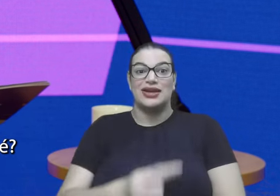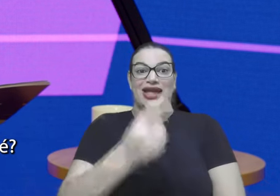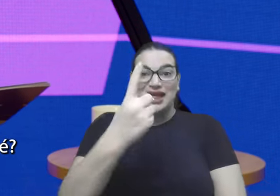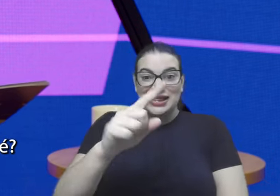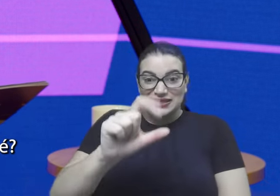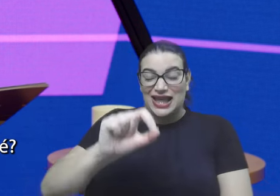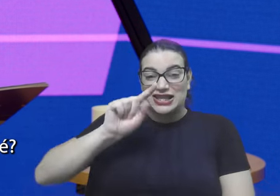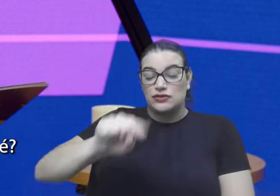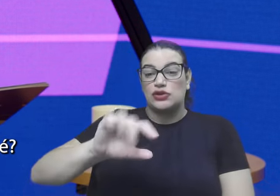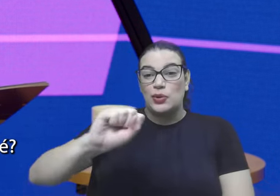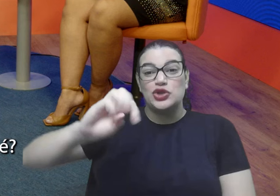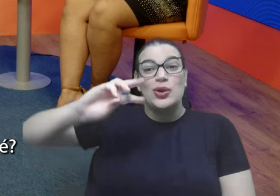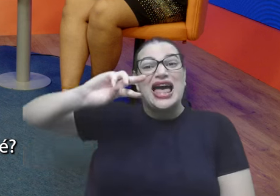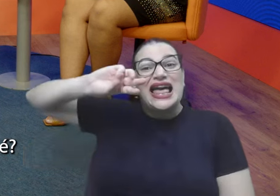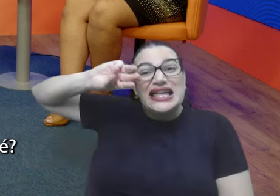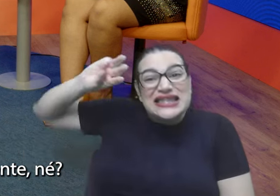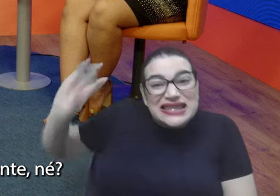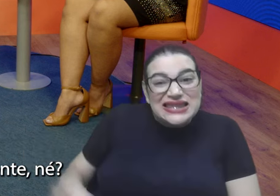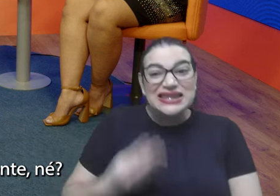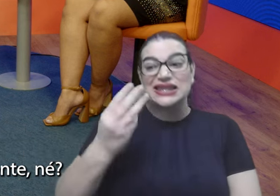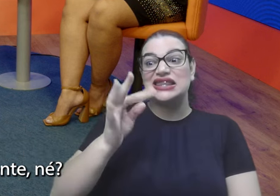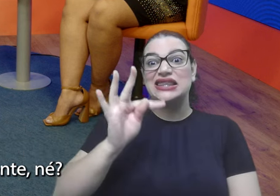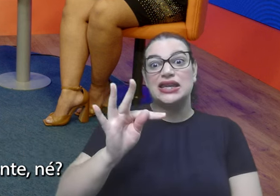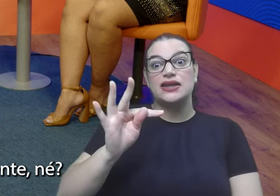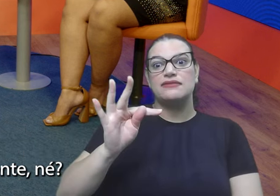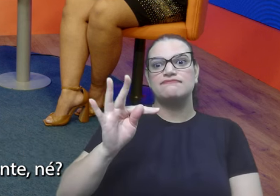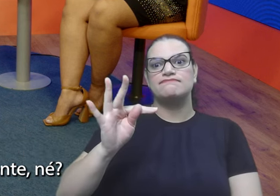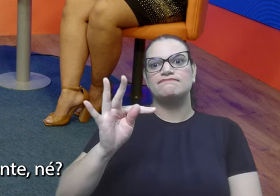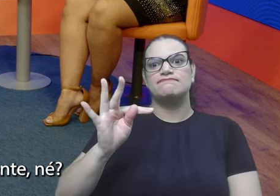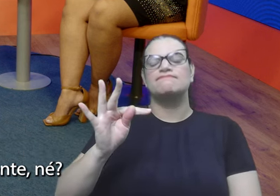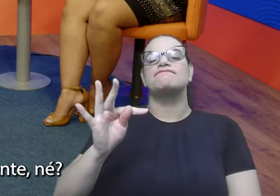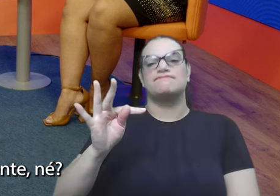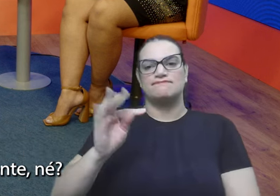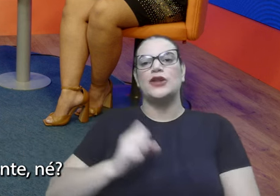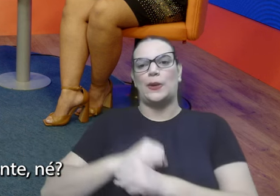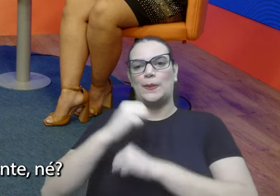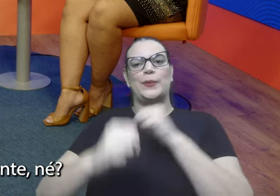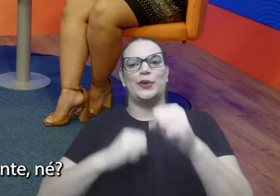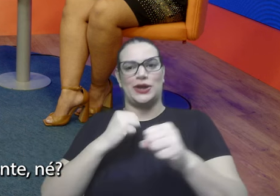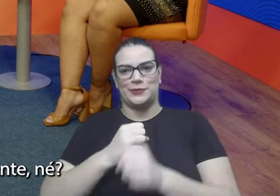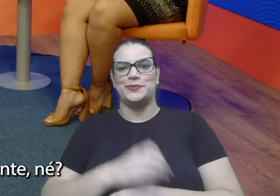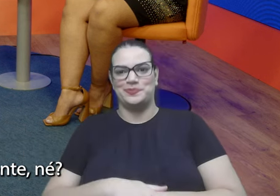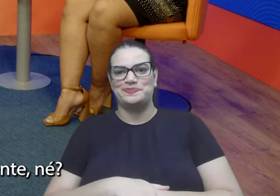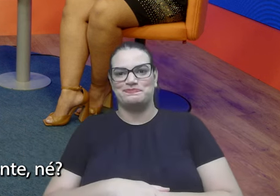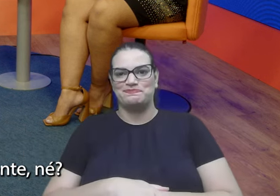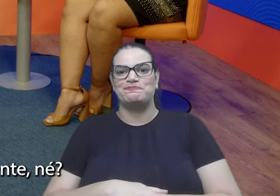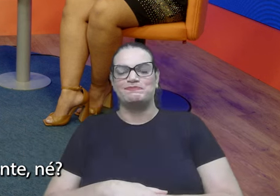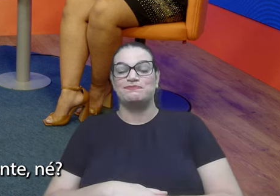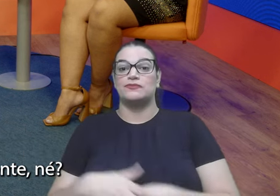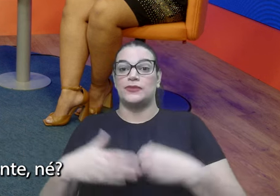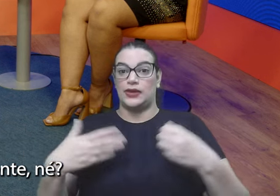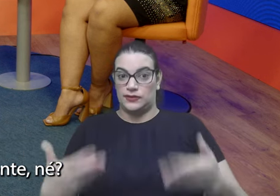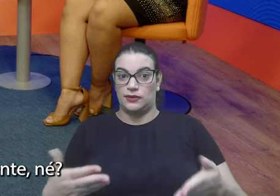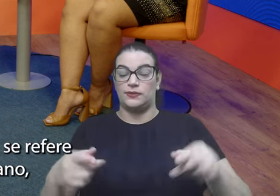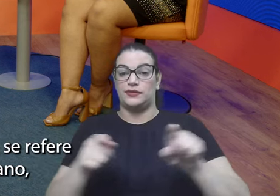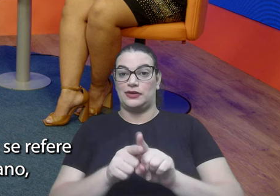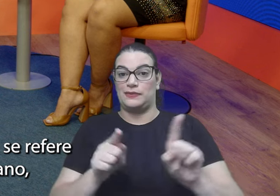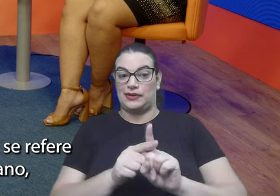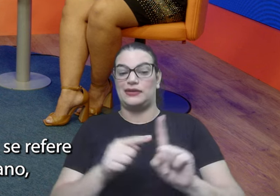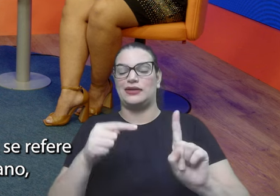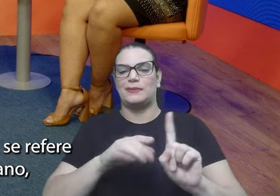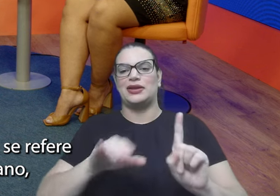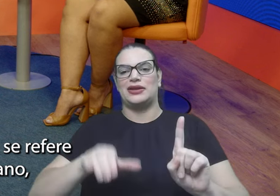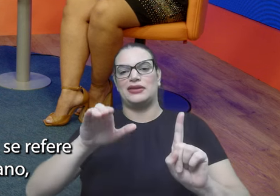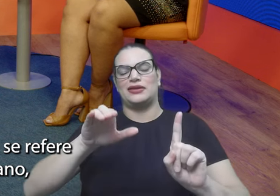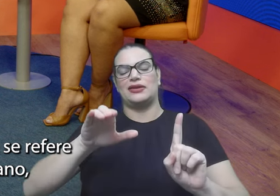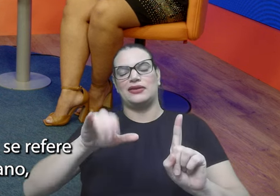por ano né e pegando aí a essência do que a celara trouxe pra gente né então